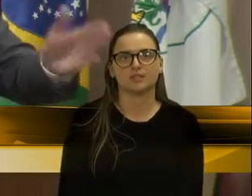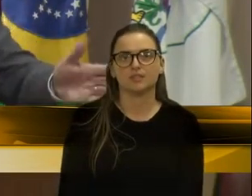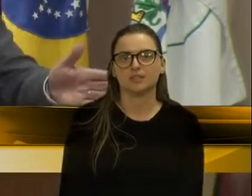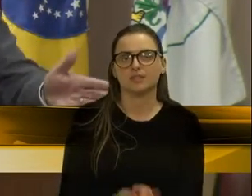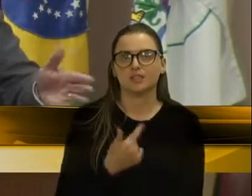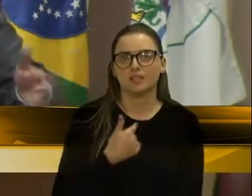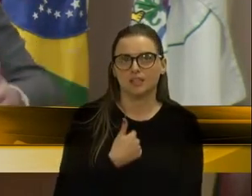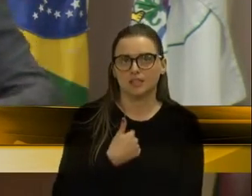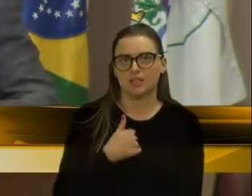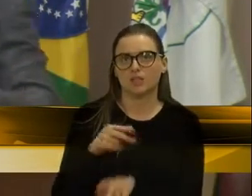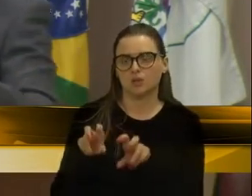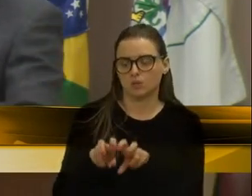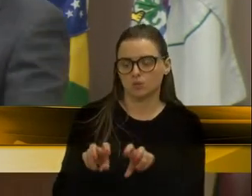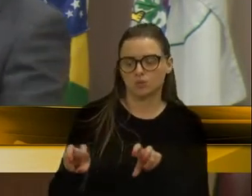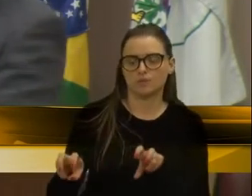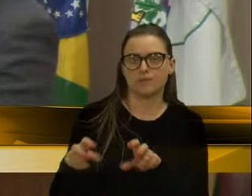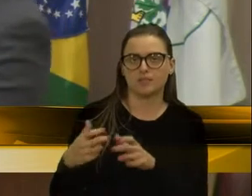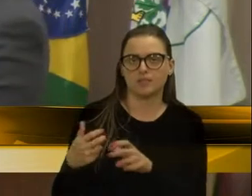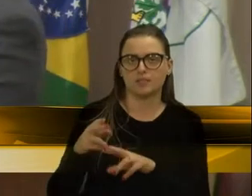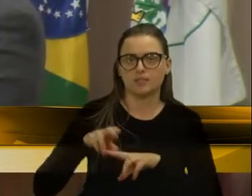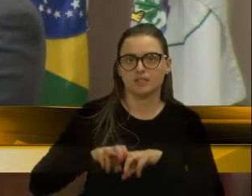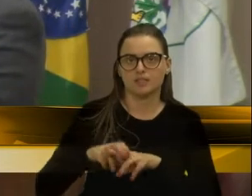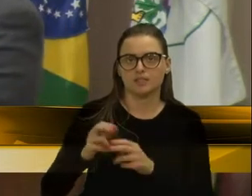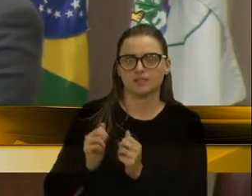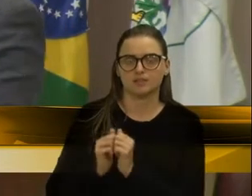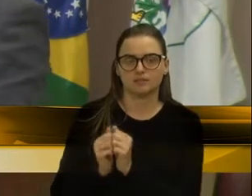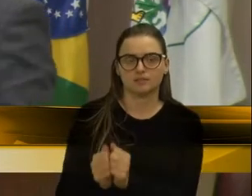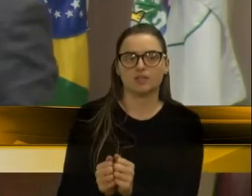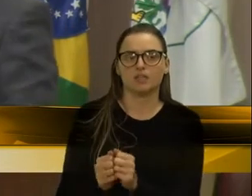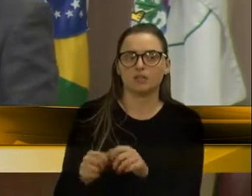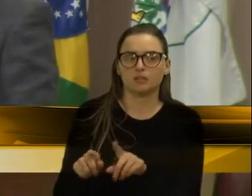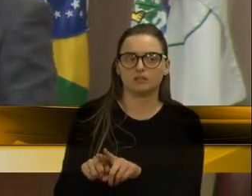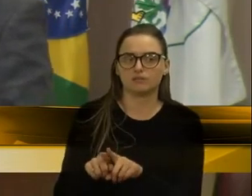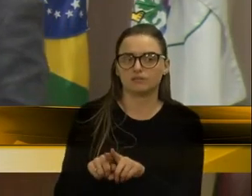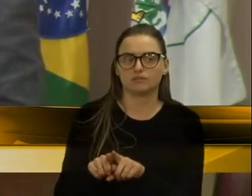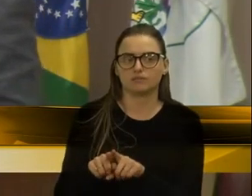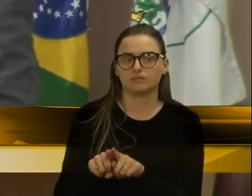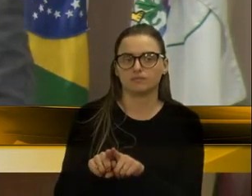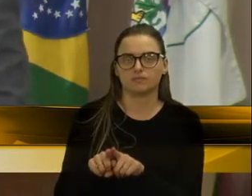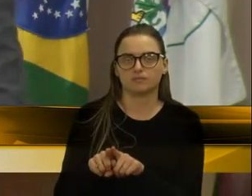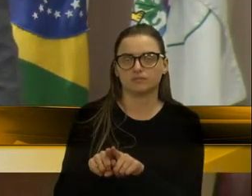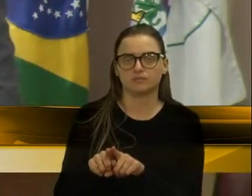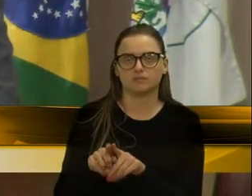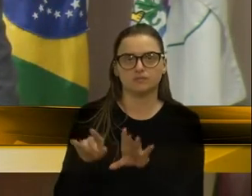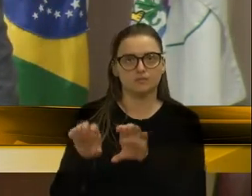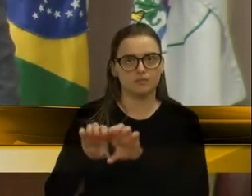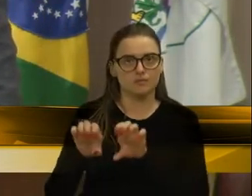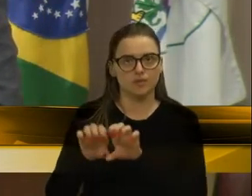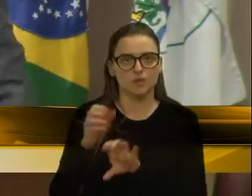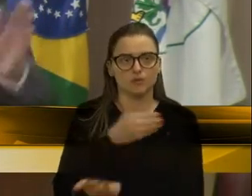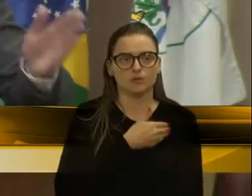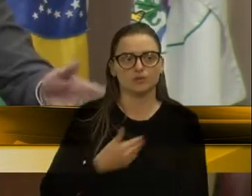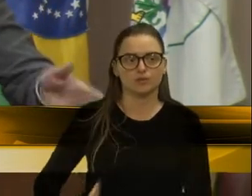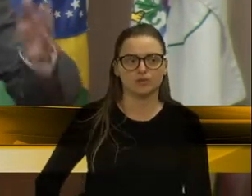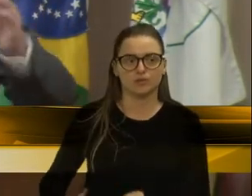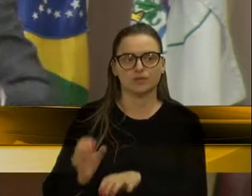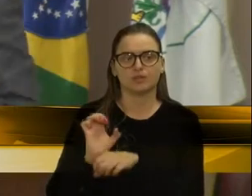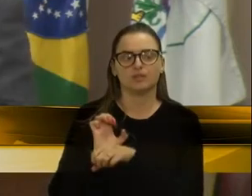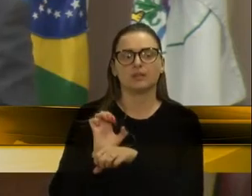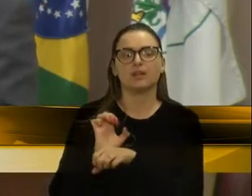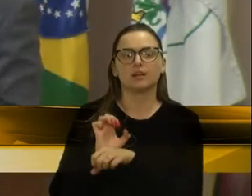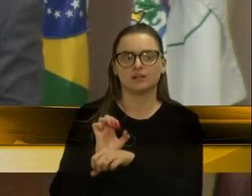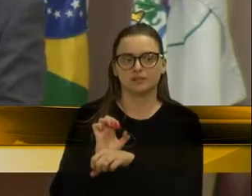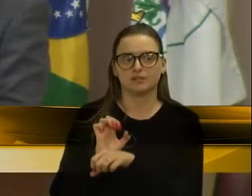lá na mesa ao lado do doce docê do subsecretário de infraestrutura do governo do estado ao lado do